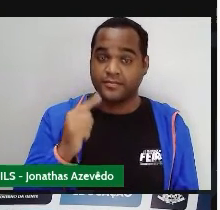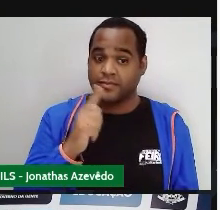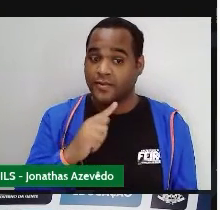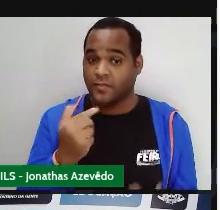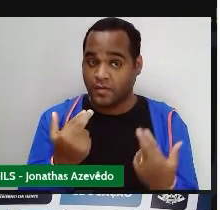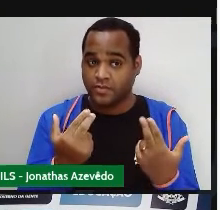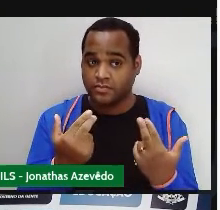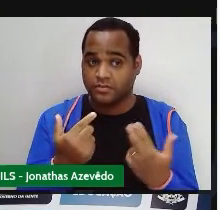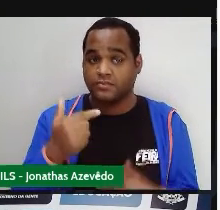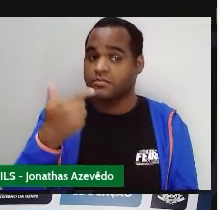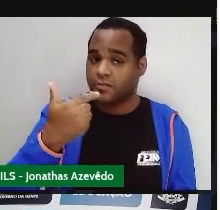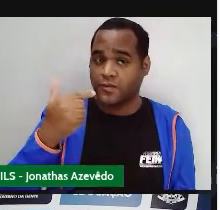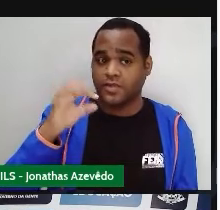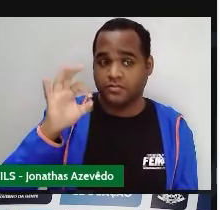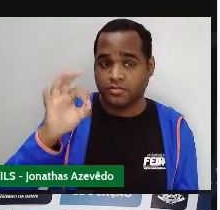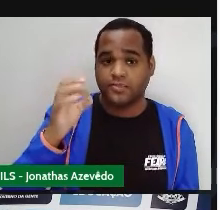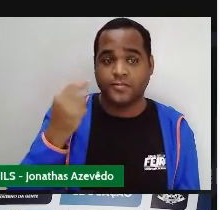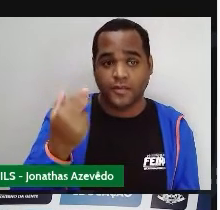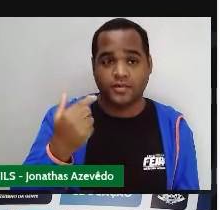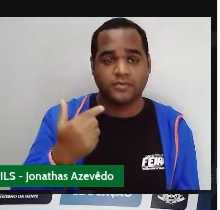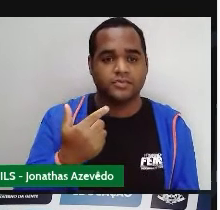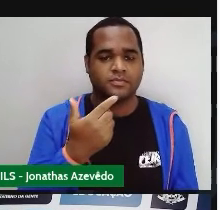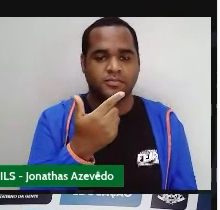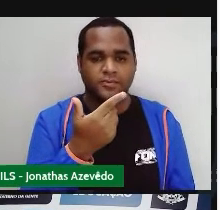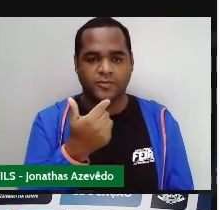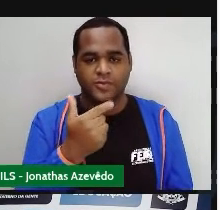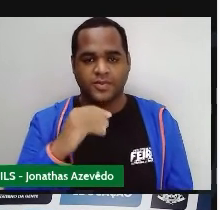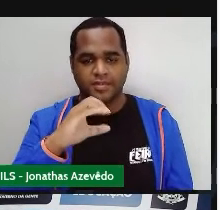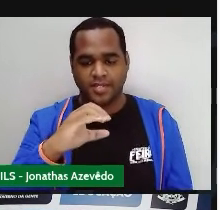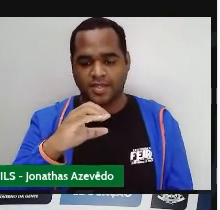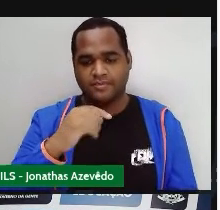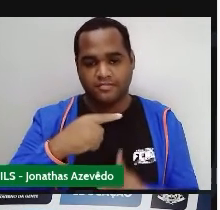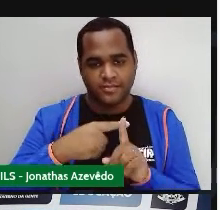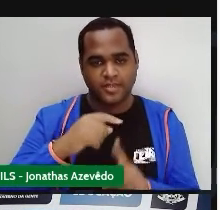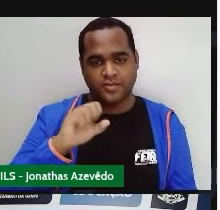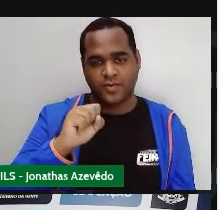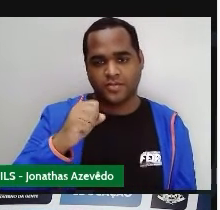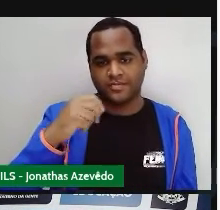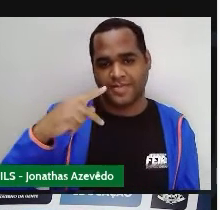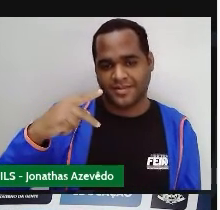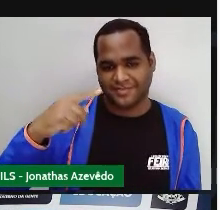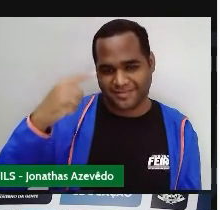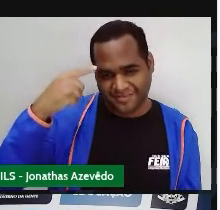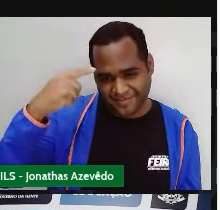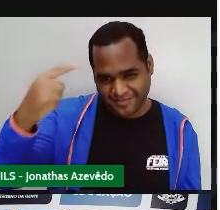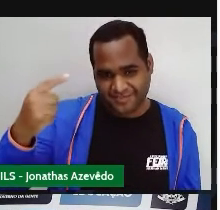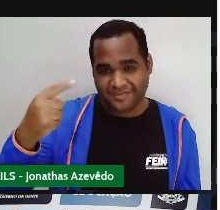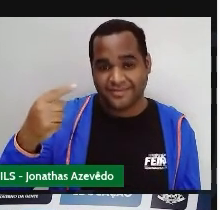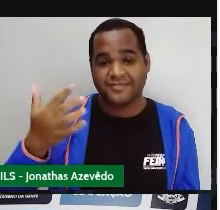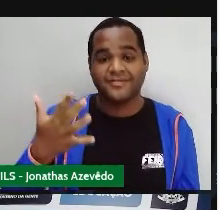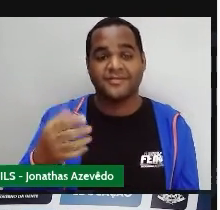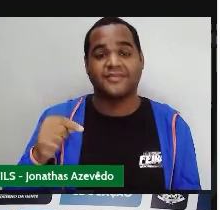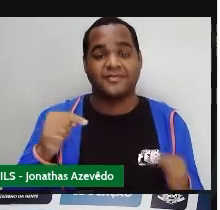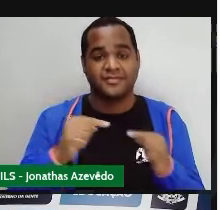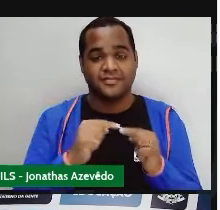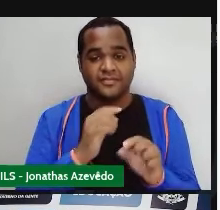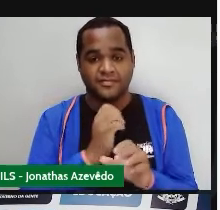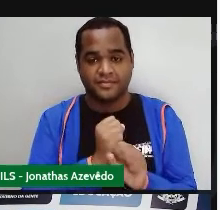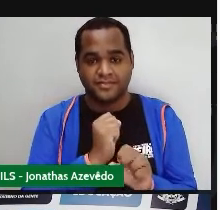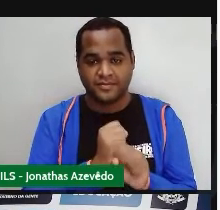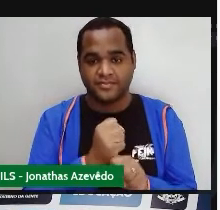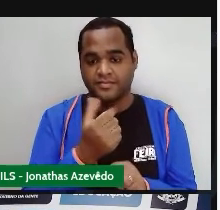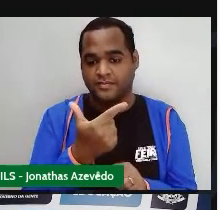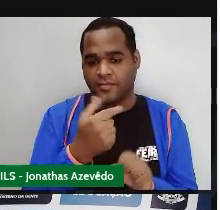na segunda equação tão 12C 12 vezes cê tá valendo 2 12 vezes